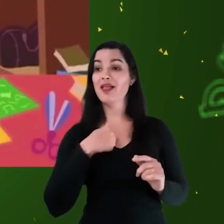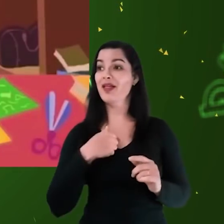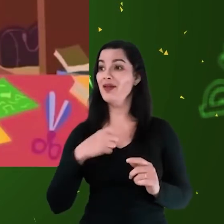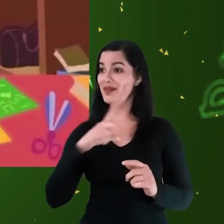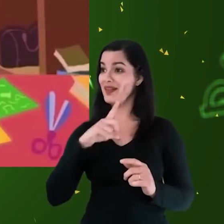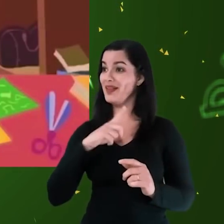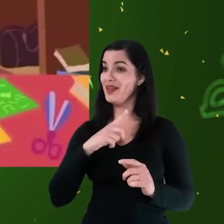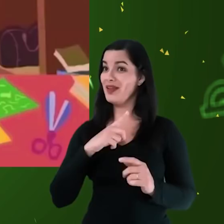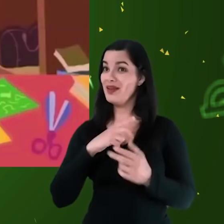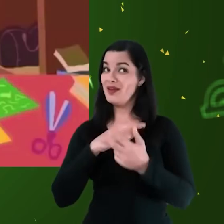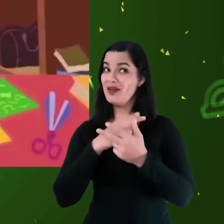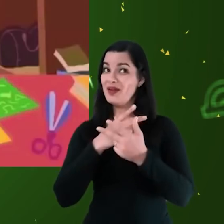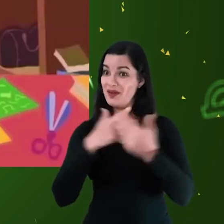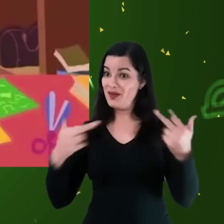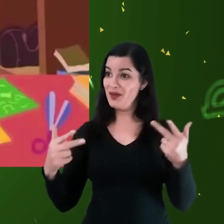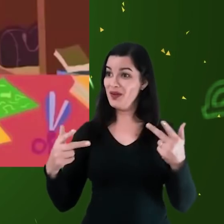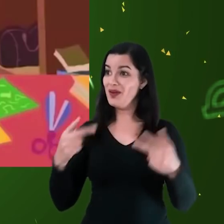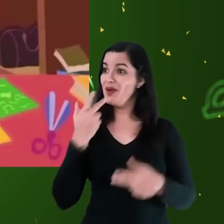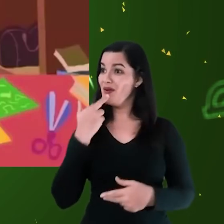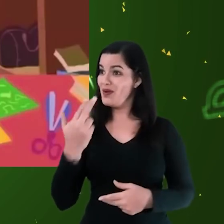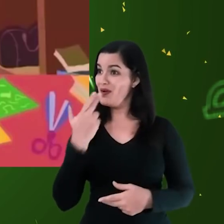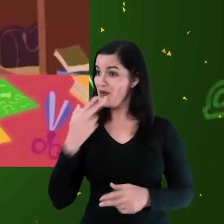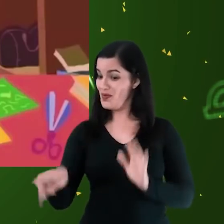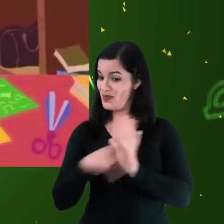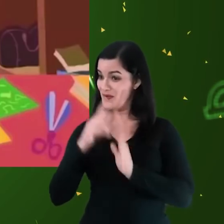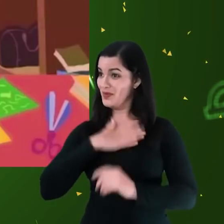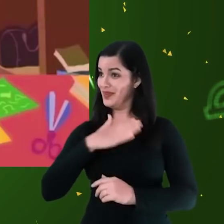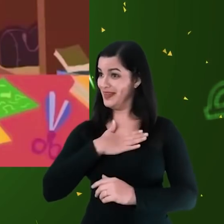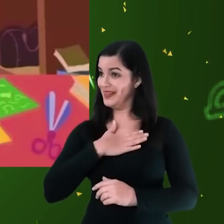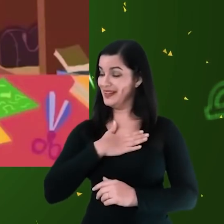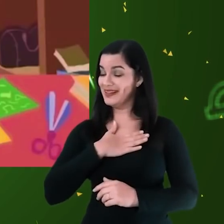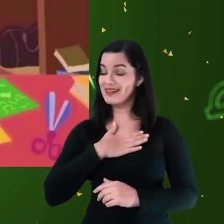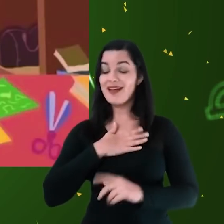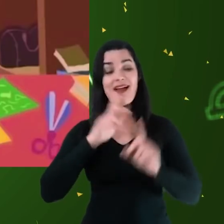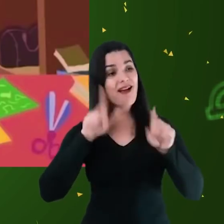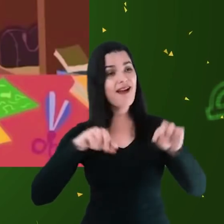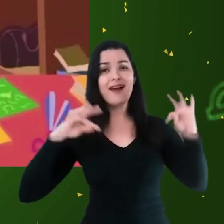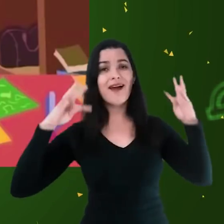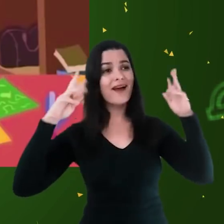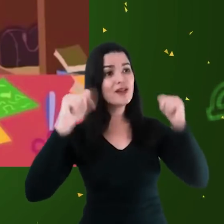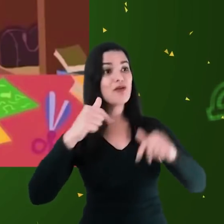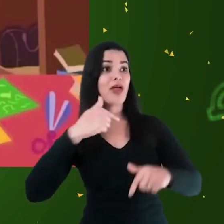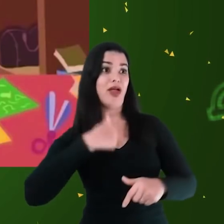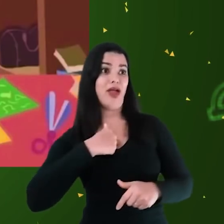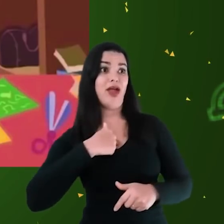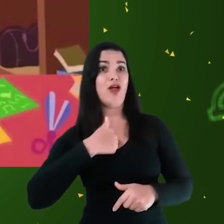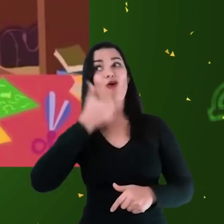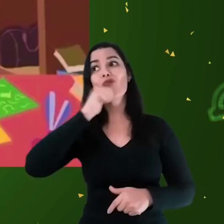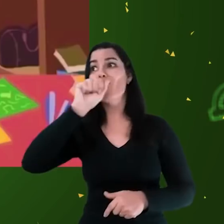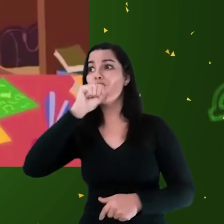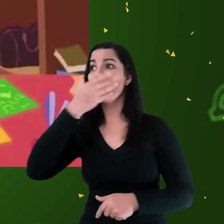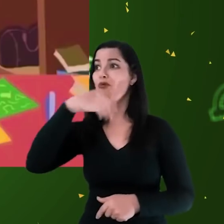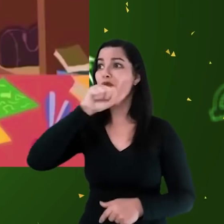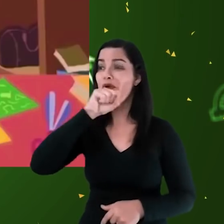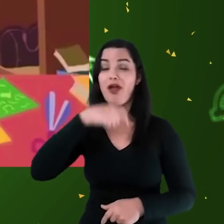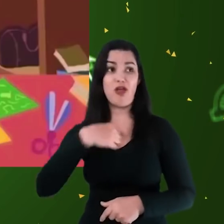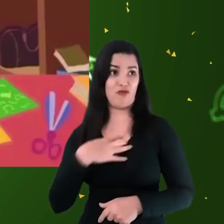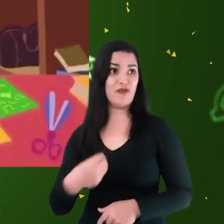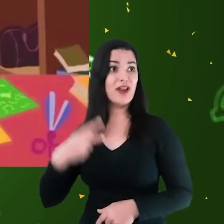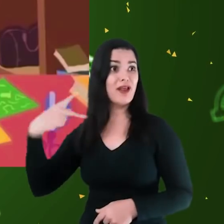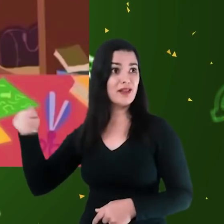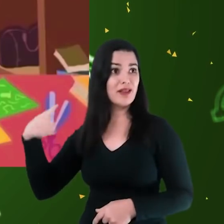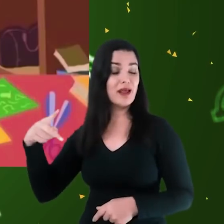cada um, tem a sua própria cor. Eu sou filha da minha mãe e do meu pai, que nem o Guto. Mas a nossa cor não é totalmente